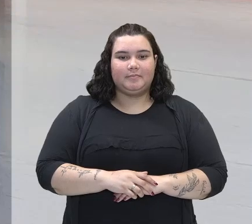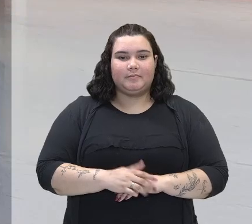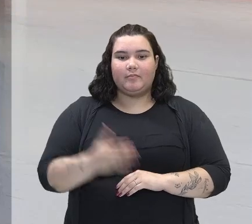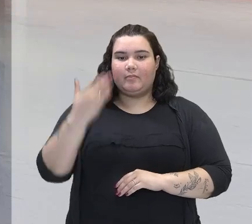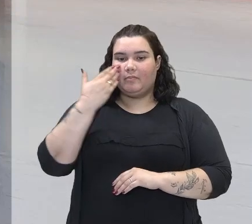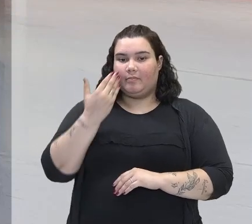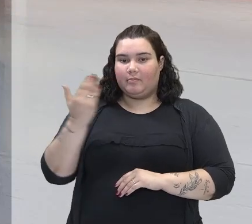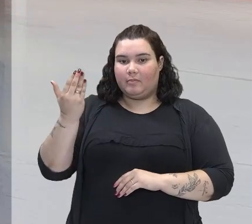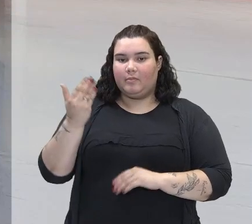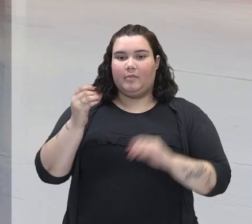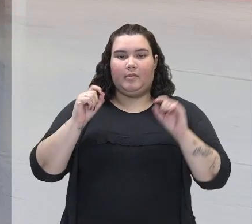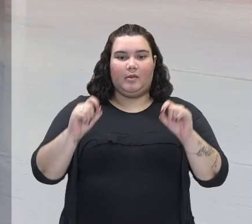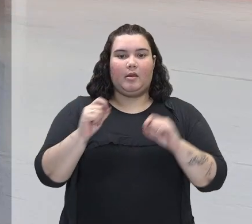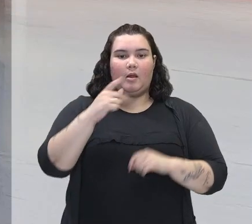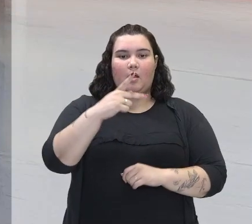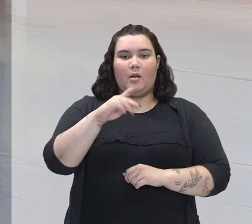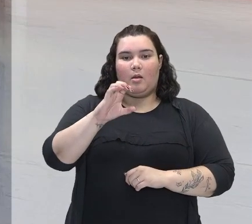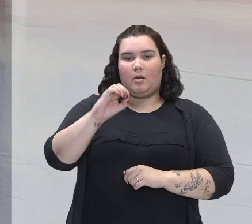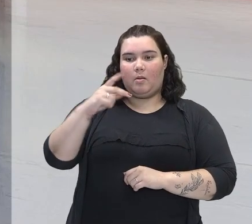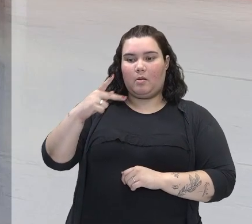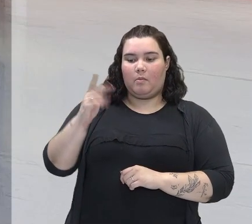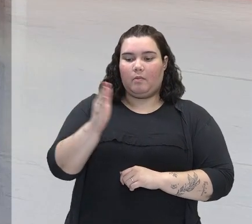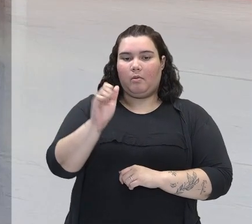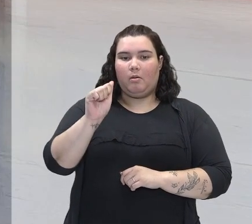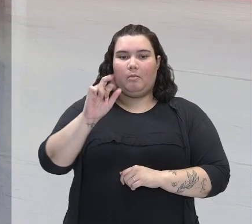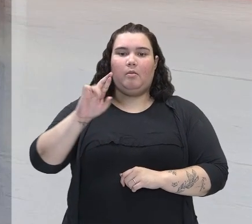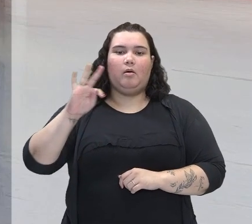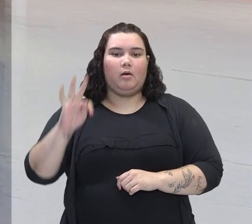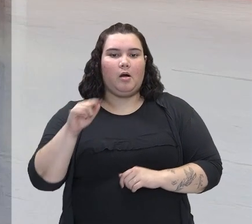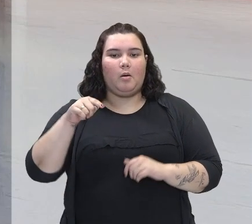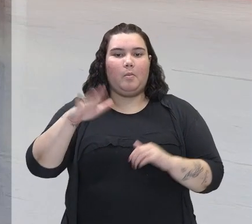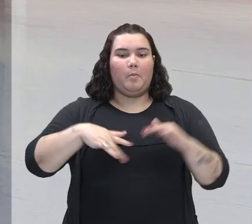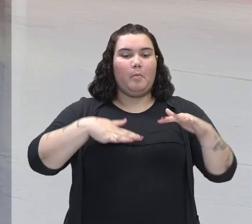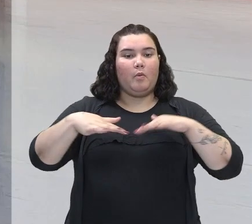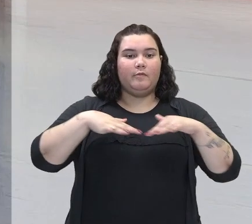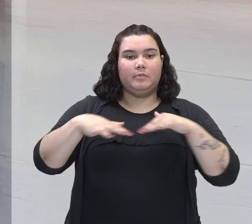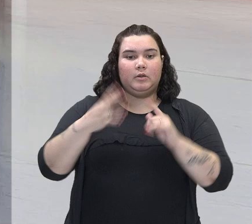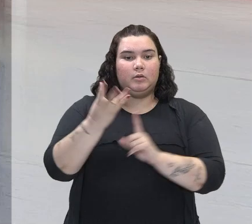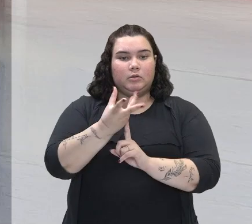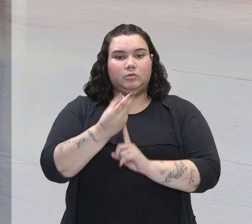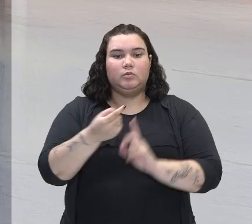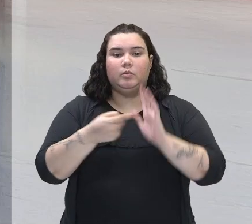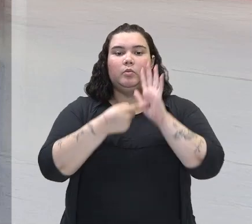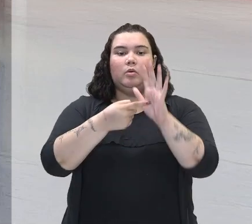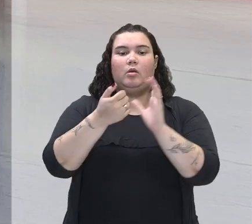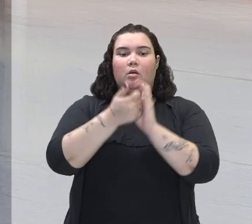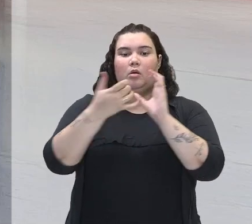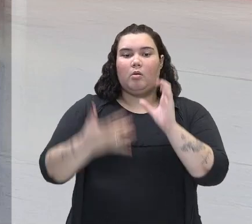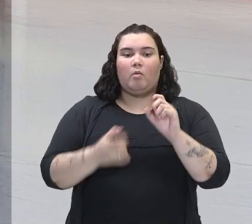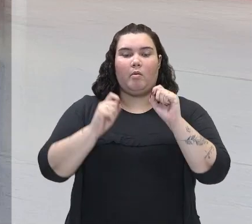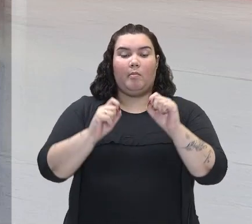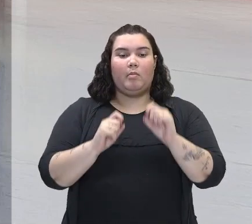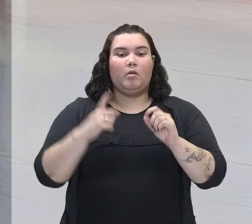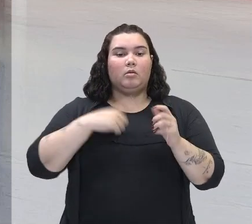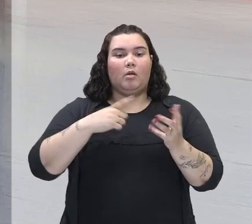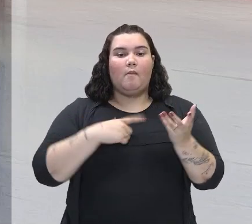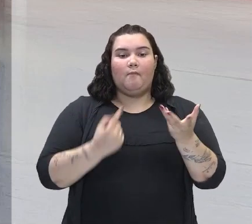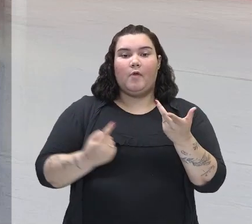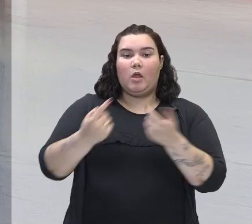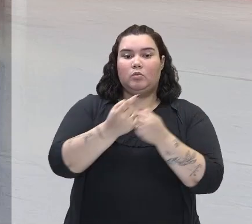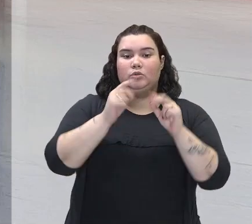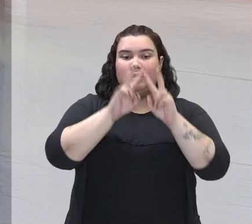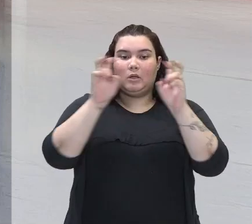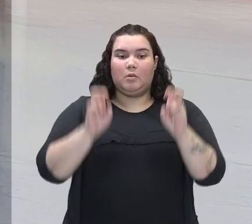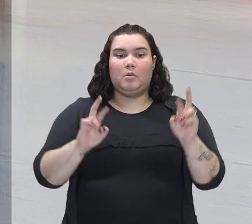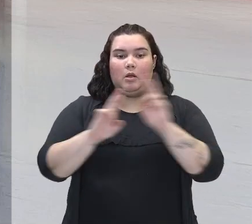E aí a gente chegou na pop art, que a pop art é um movimento artístico que se caracteriza pela reprodução de temas